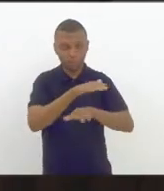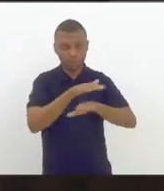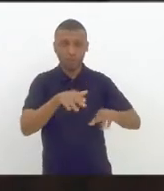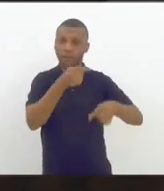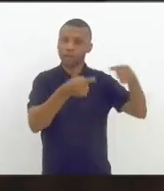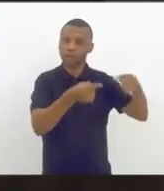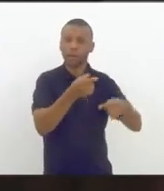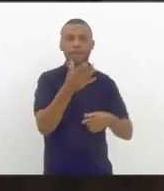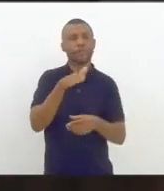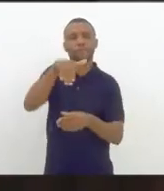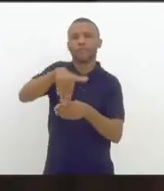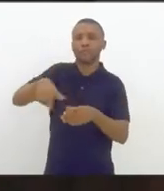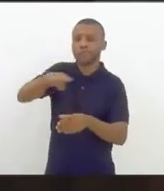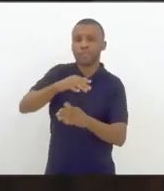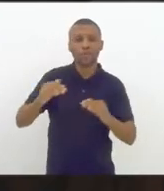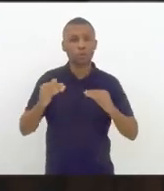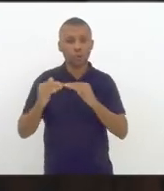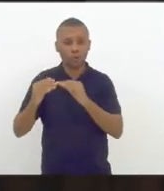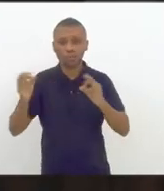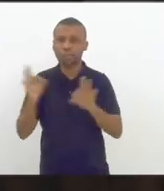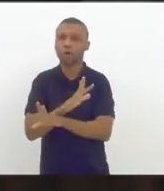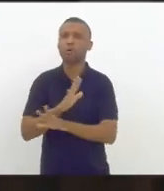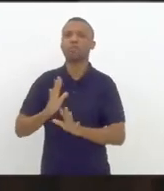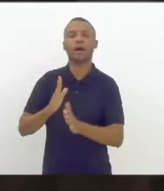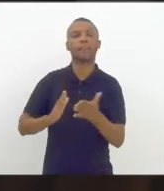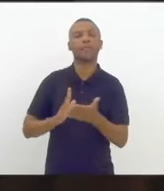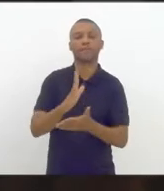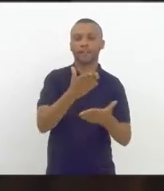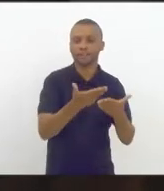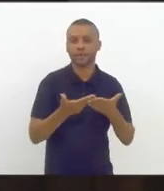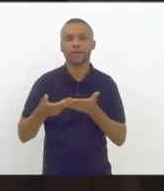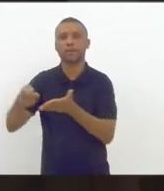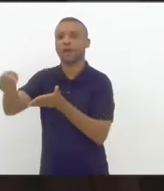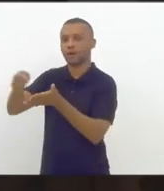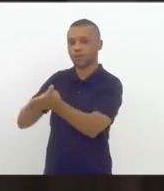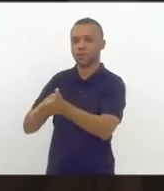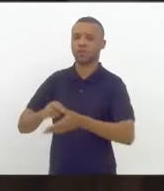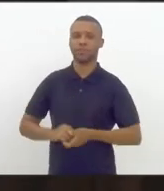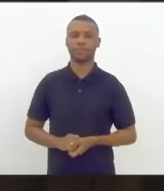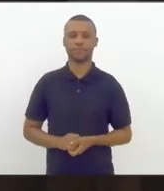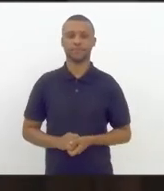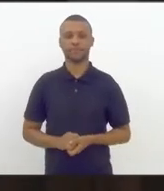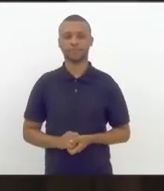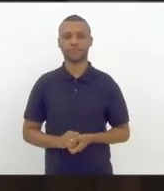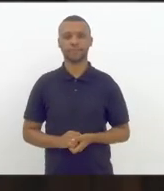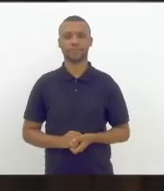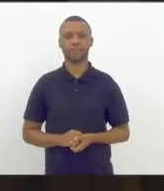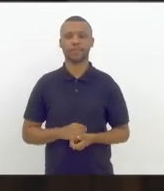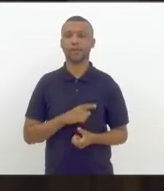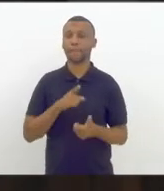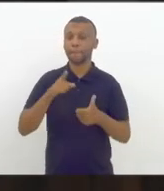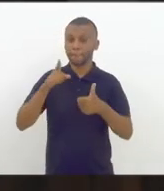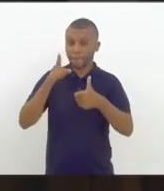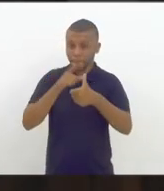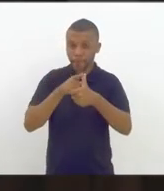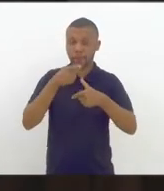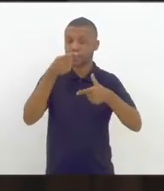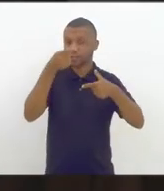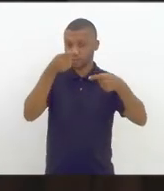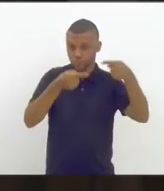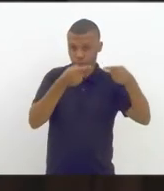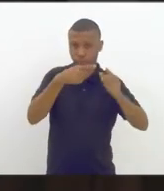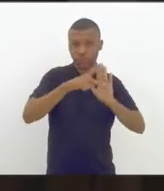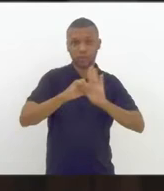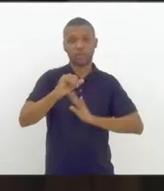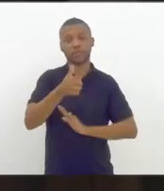votação, se os que aprovam permaneçam como estão, aprovado, vai ao autógrafo. Primeira discussão, projeto de